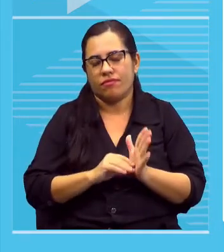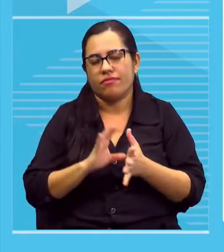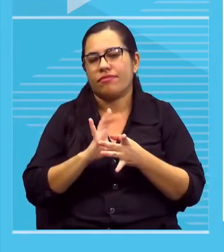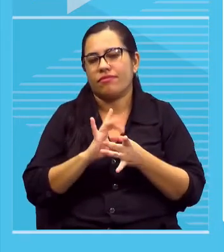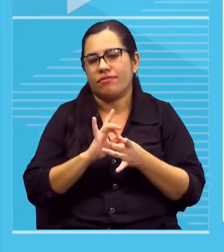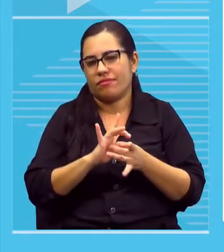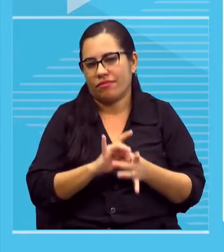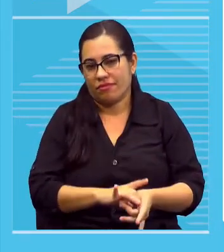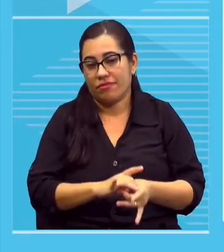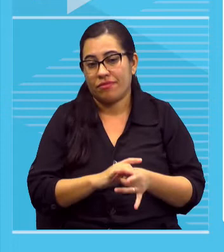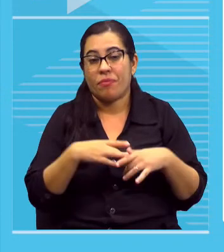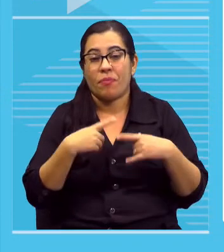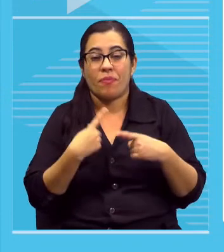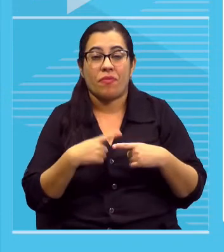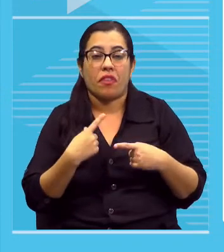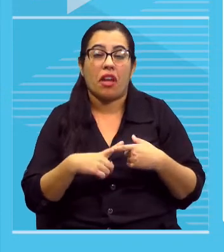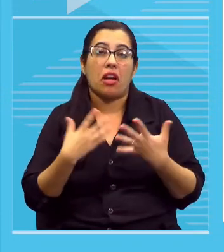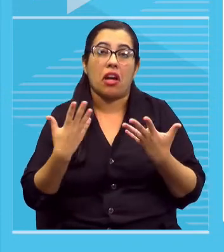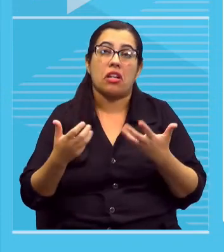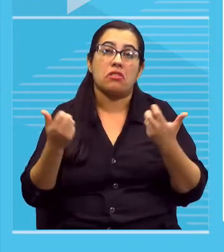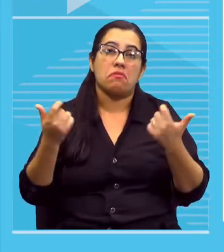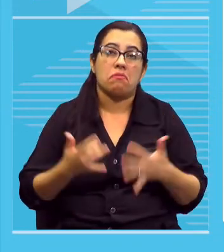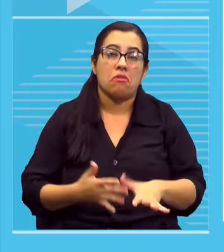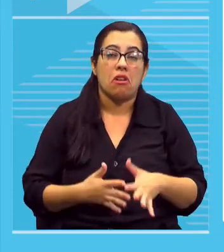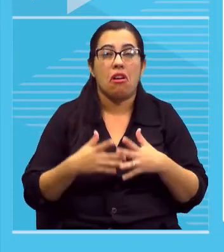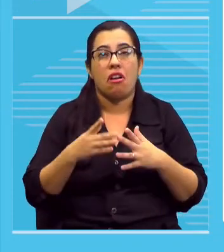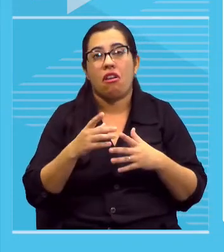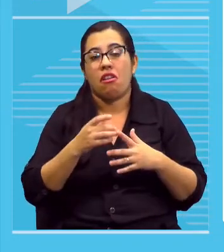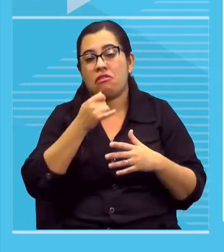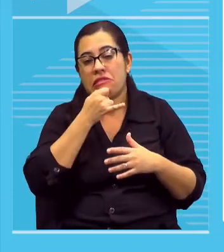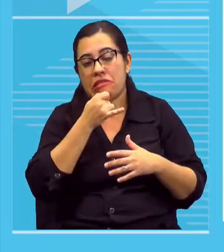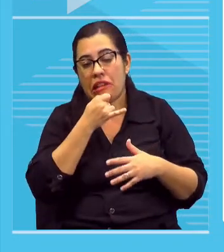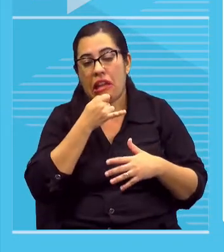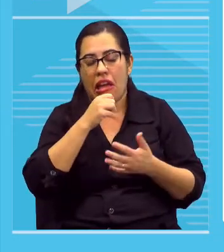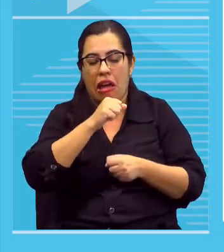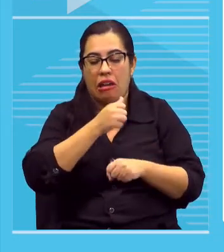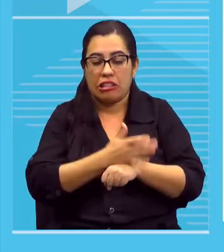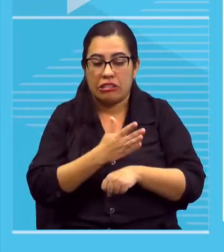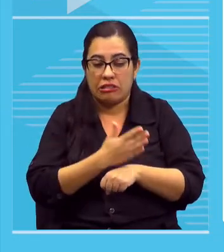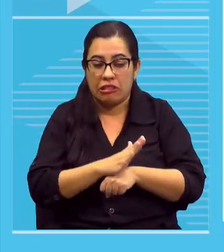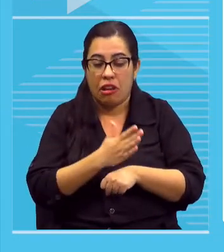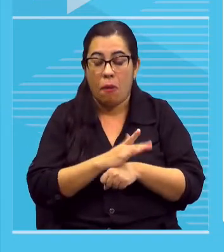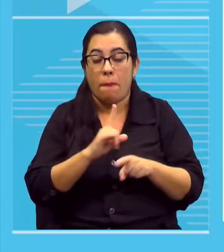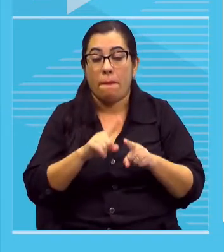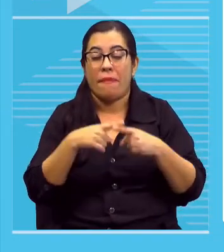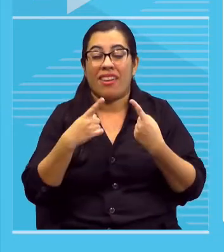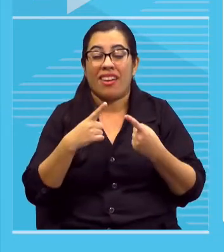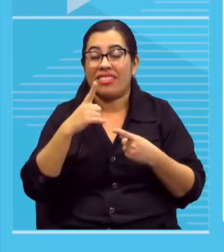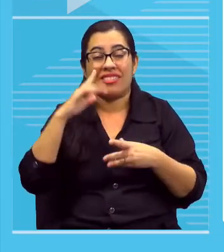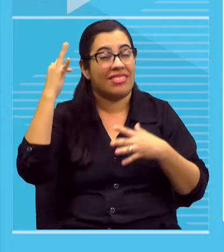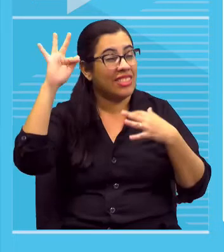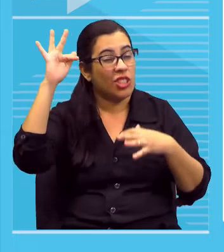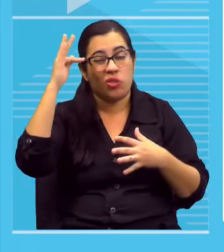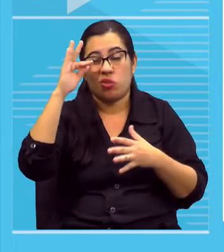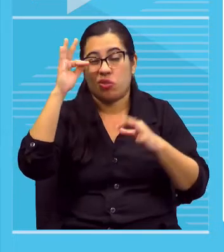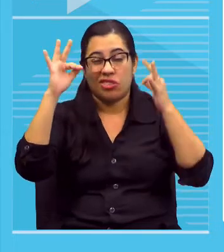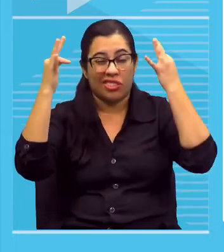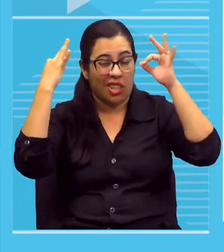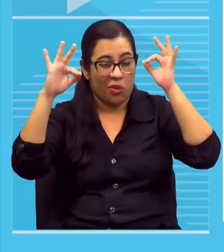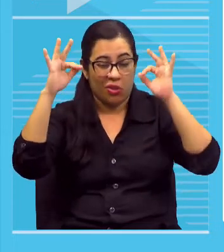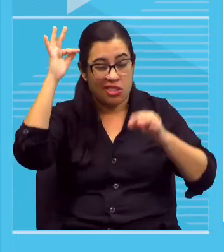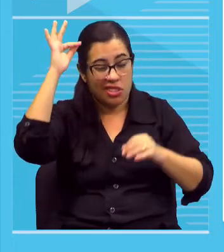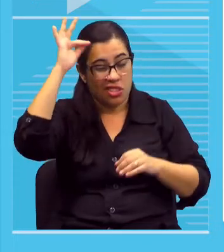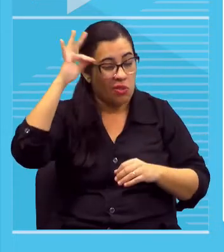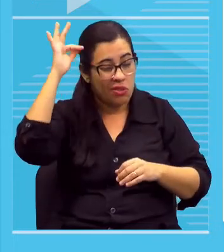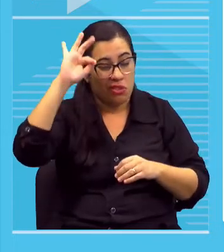contextualizados entendeu porque não adianta eu ir para um exemplo contextualizado sem eu saber toda a teoria que eu preciso para